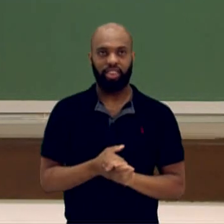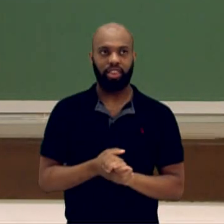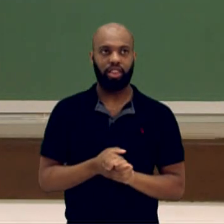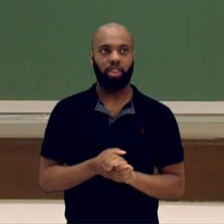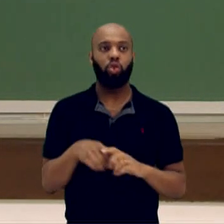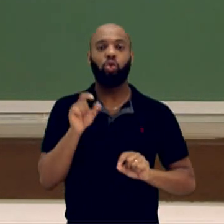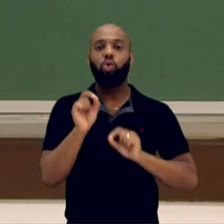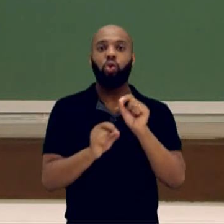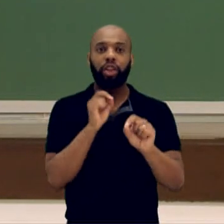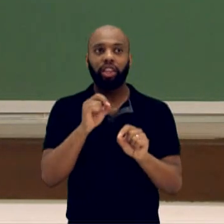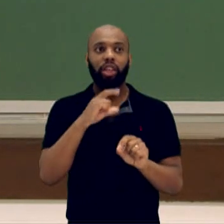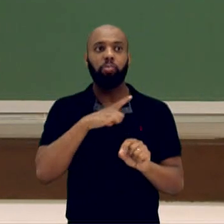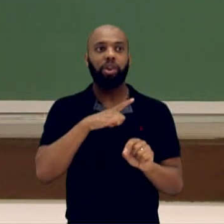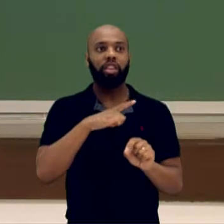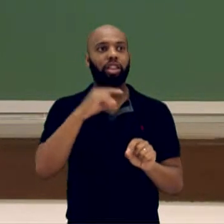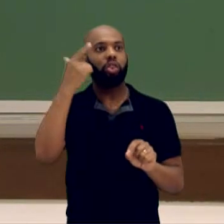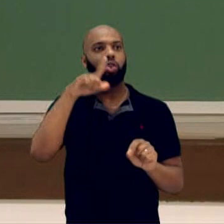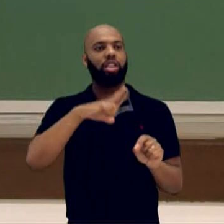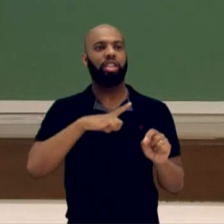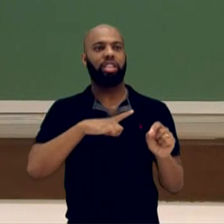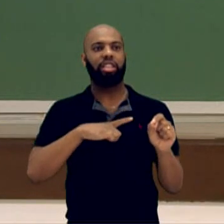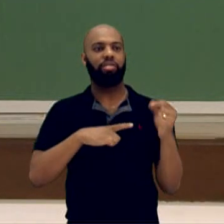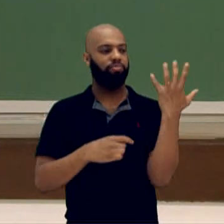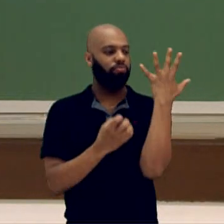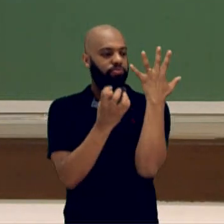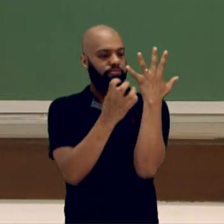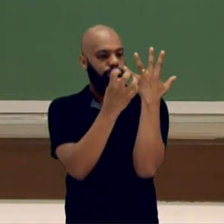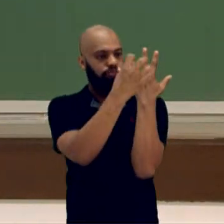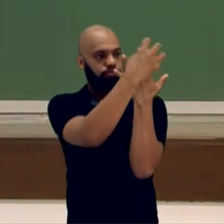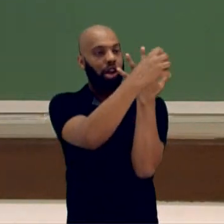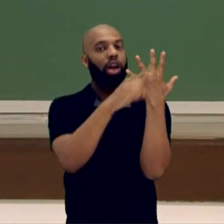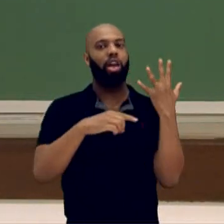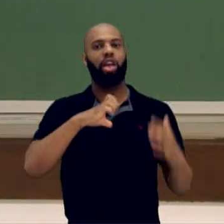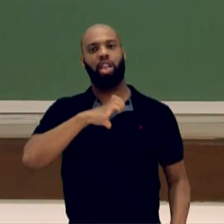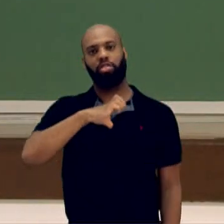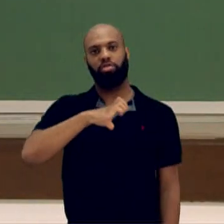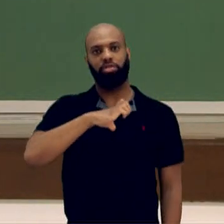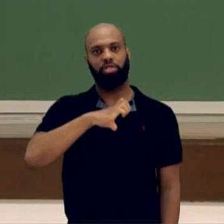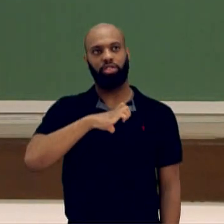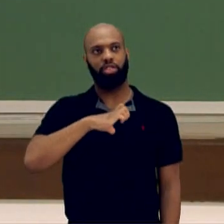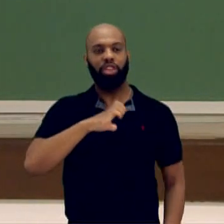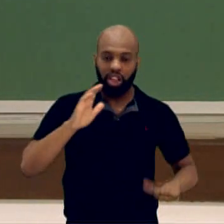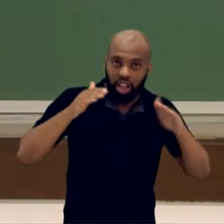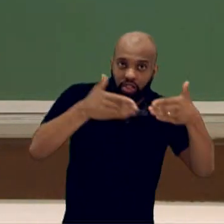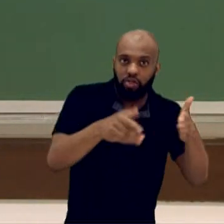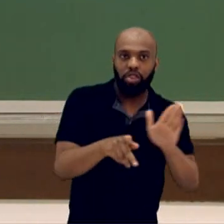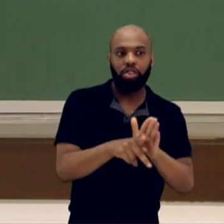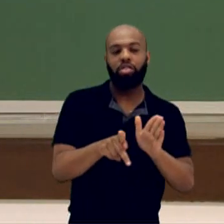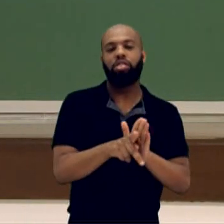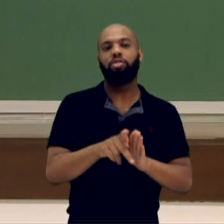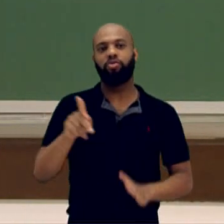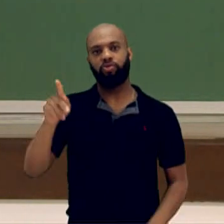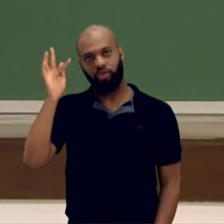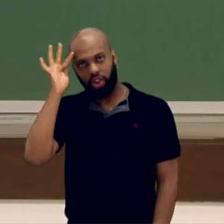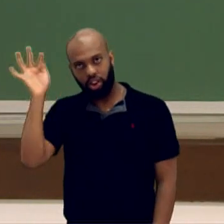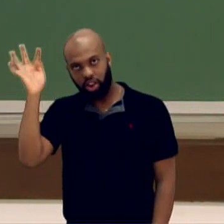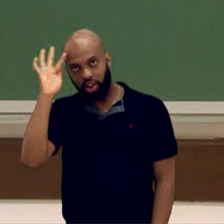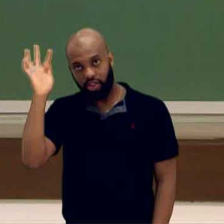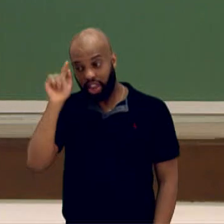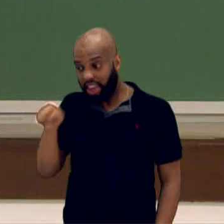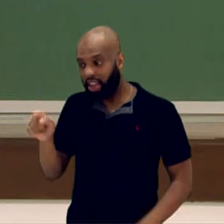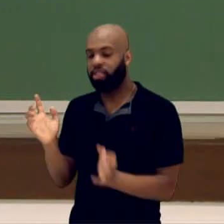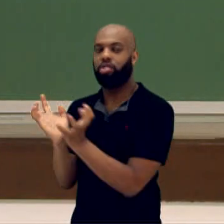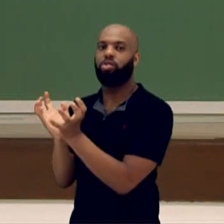servem para cultivar a ética. A ética vai ser o grande foco da filosofia aí para os estoicos.